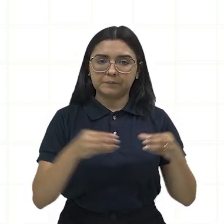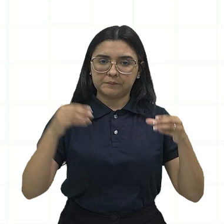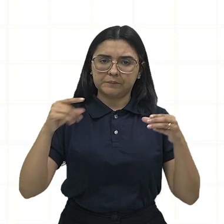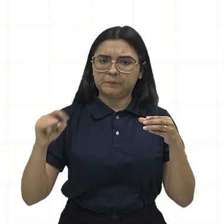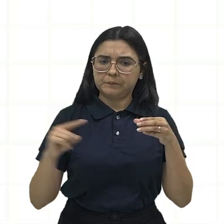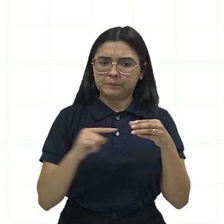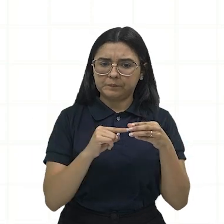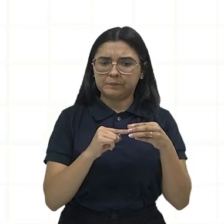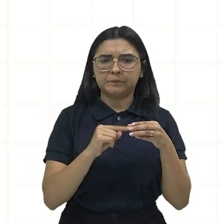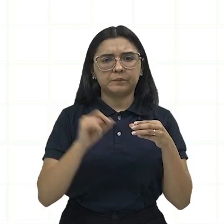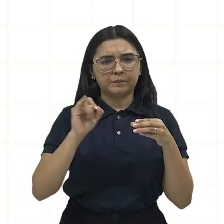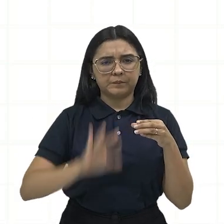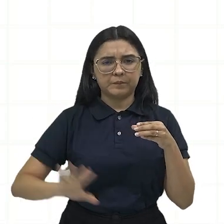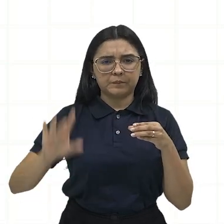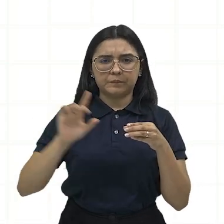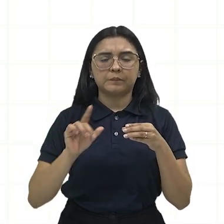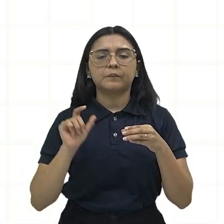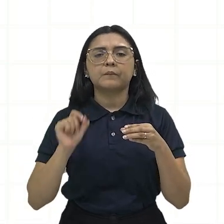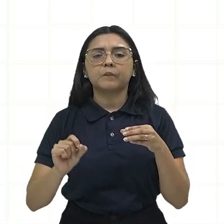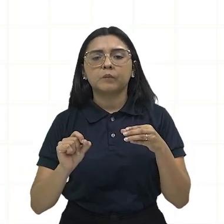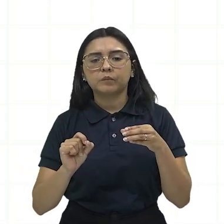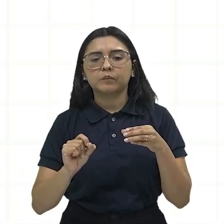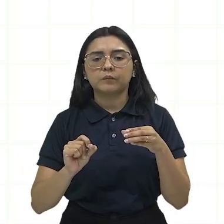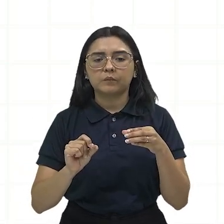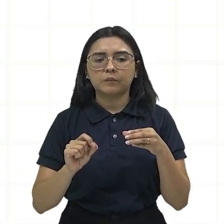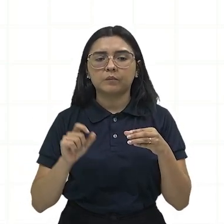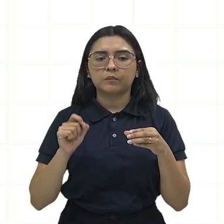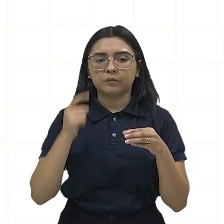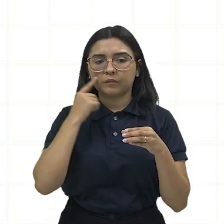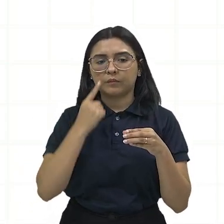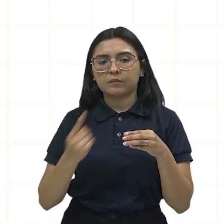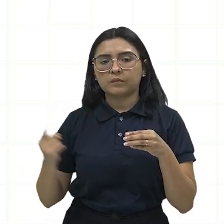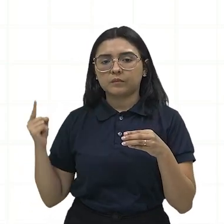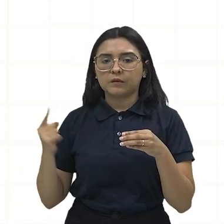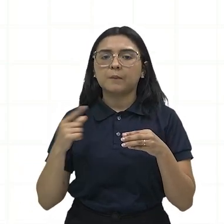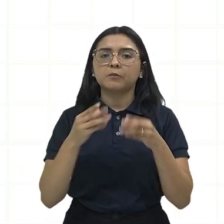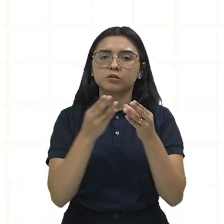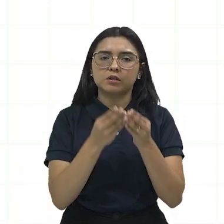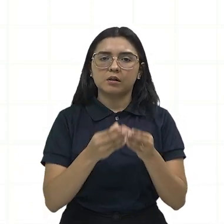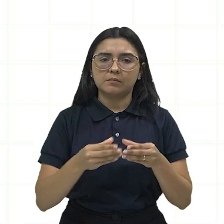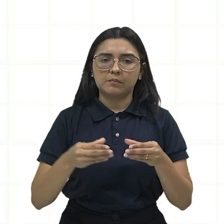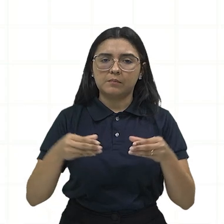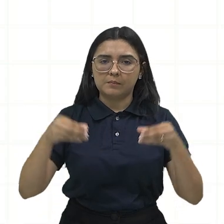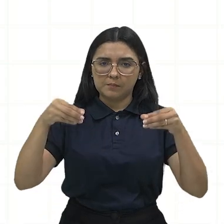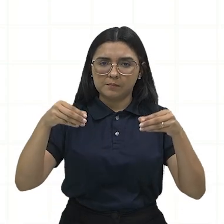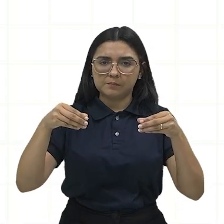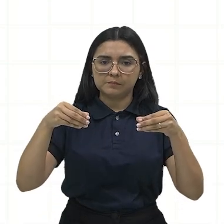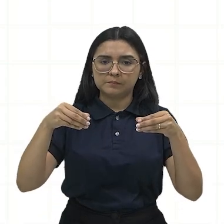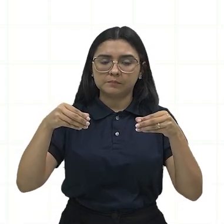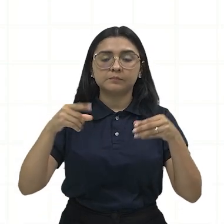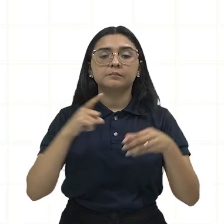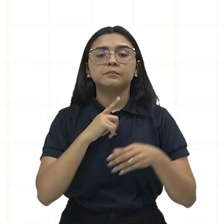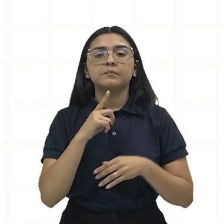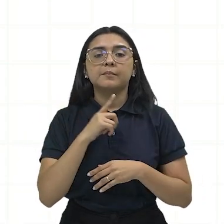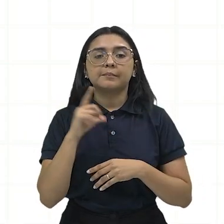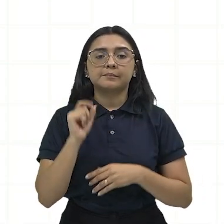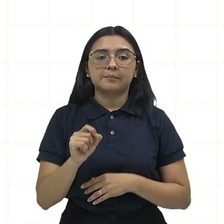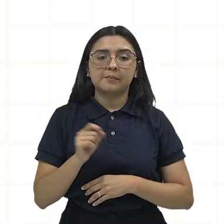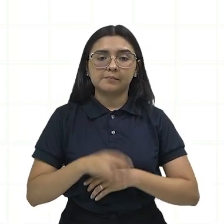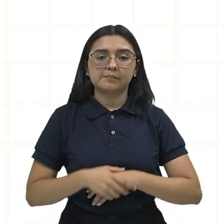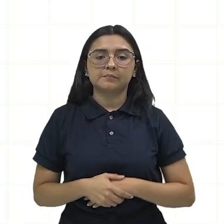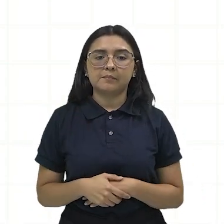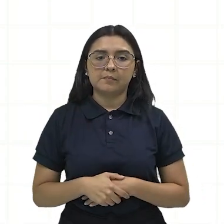como a gente pode ver aqui, que é uma célula anucleada, por isso que ela é achatada, nós temos aí